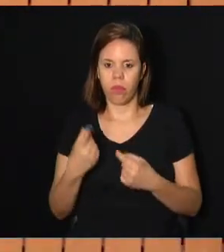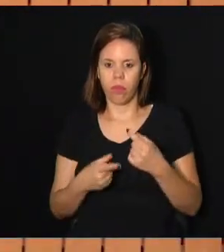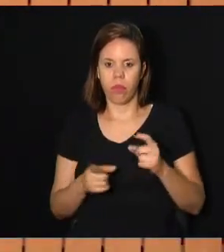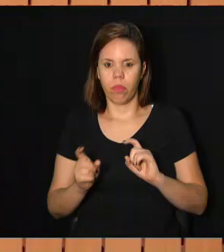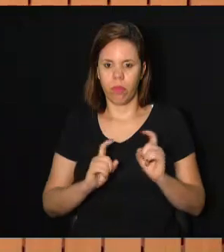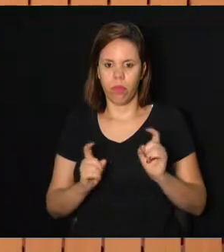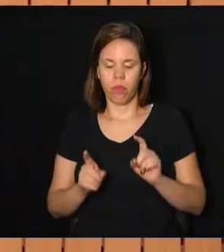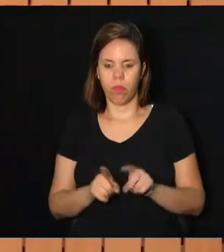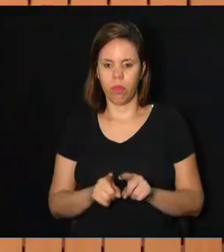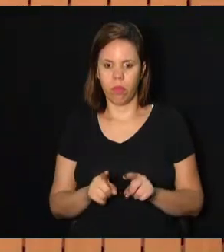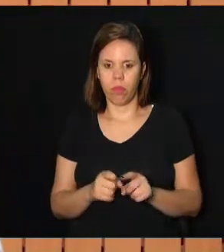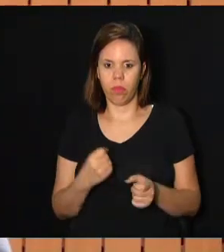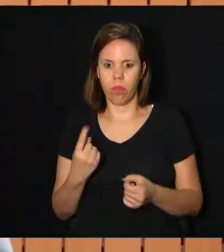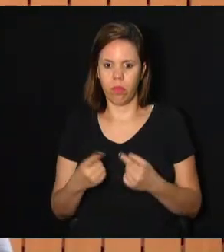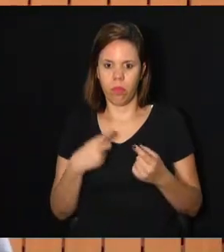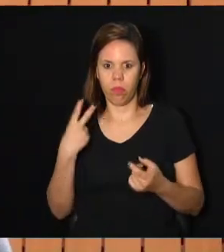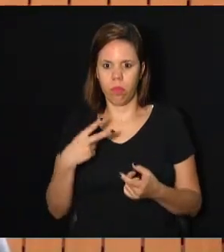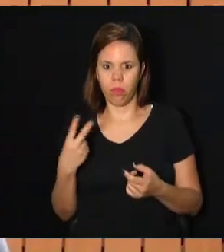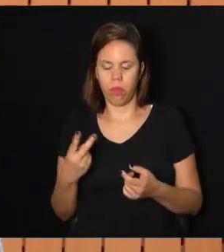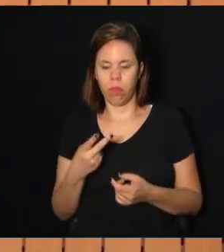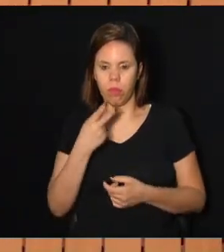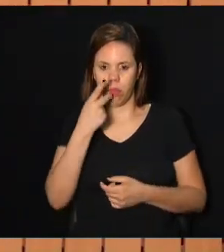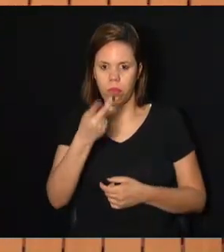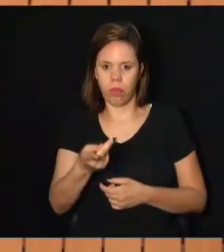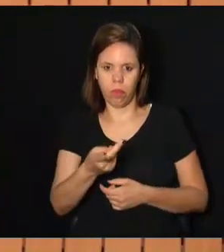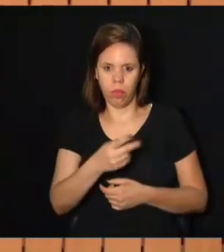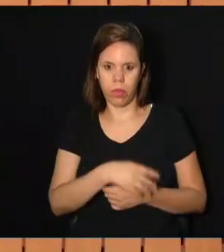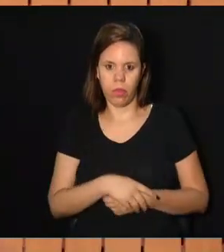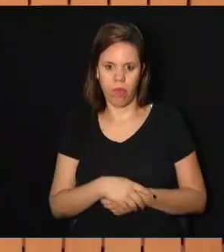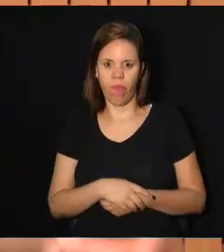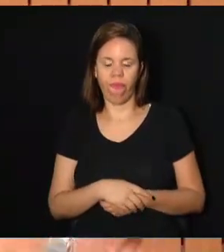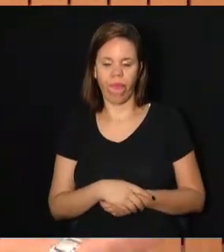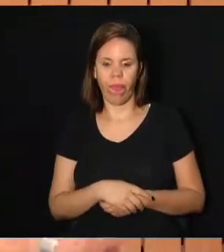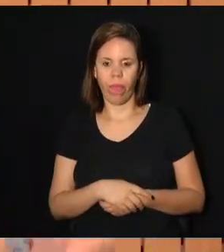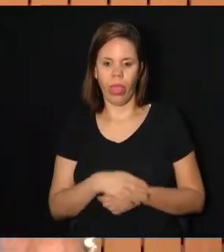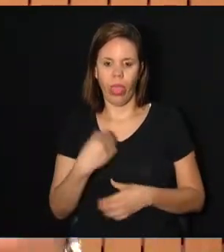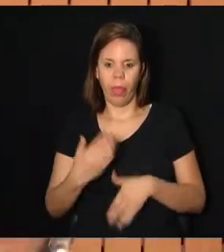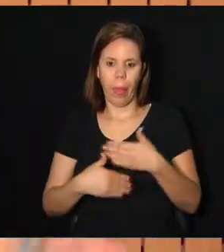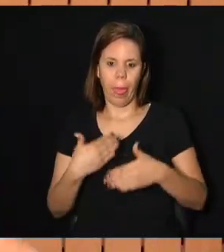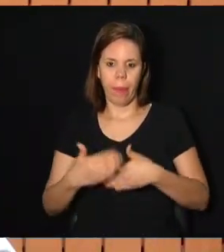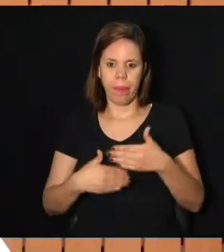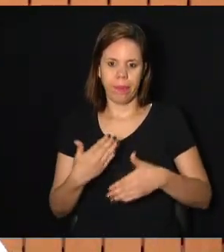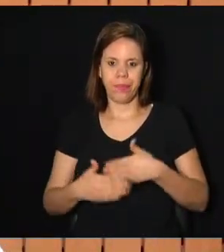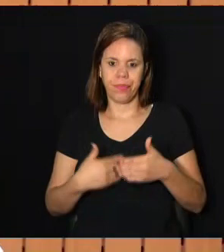sessões, apenas alguns vereadores falam. E daí poderia, na sequência,